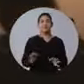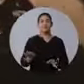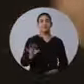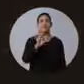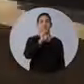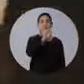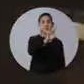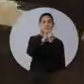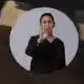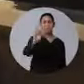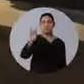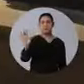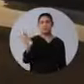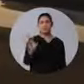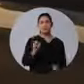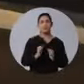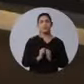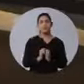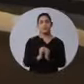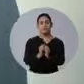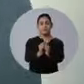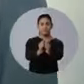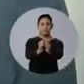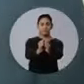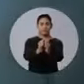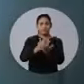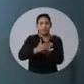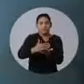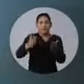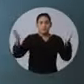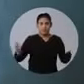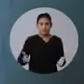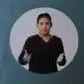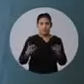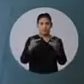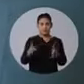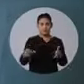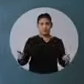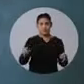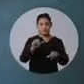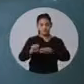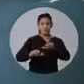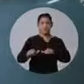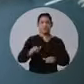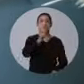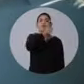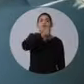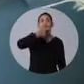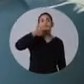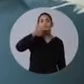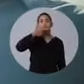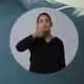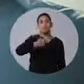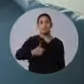a gente, sou todos nós. Começa agora o programa da mudança. Gladson Cameli,